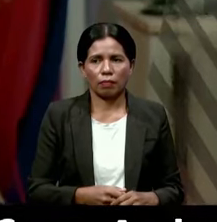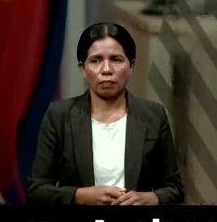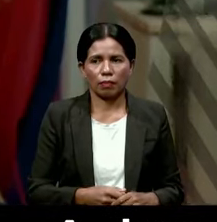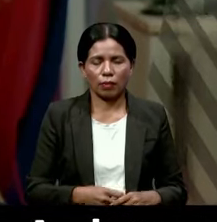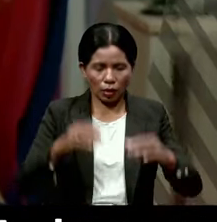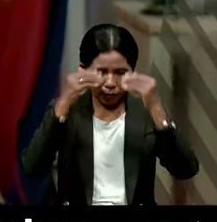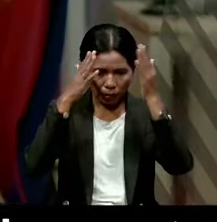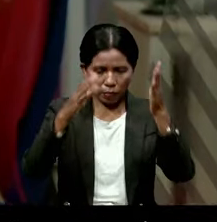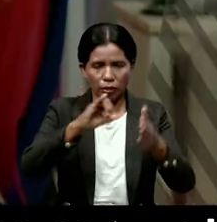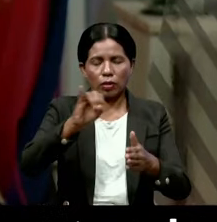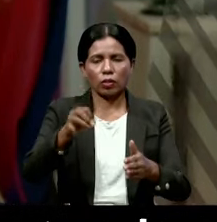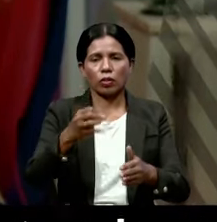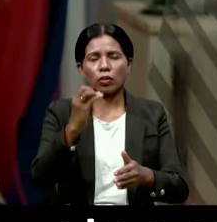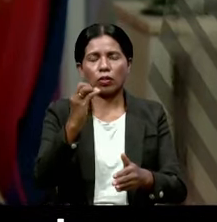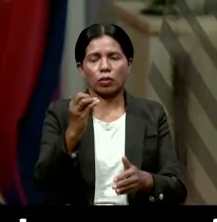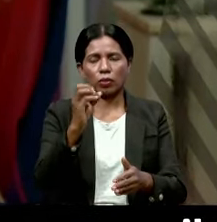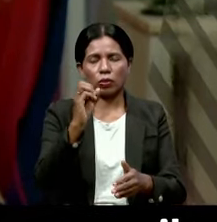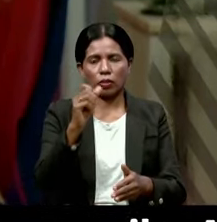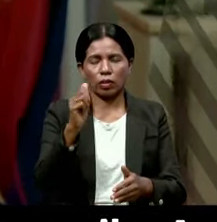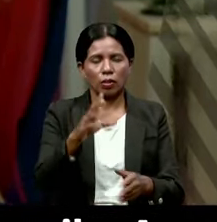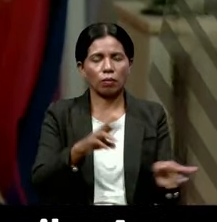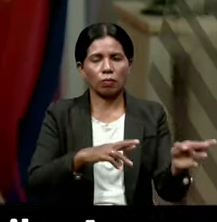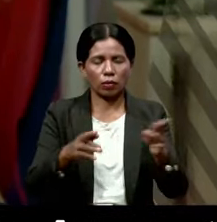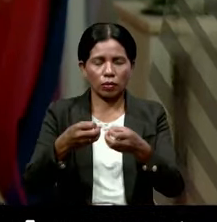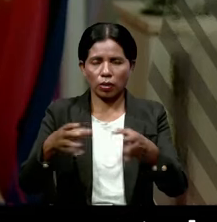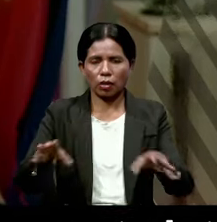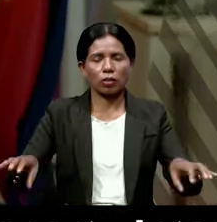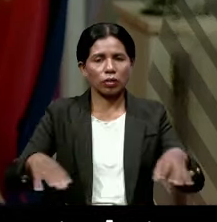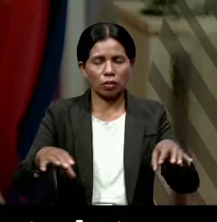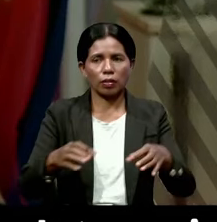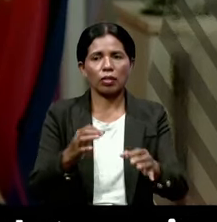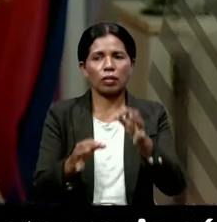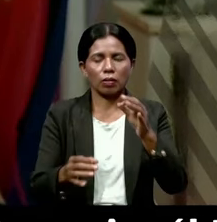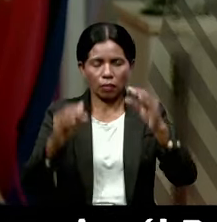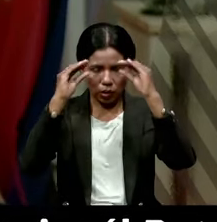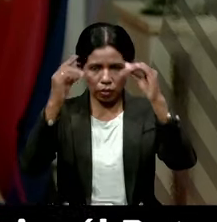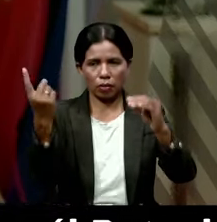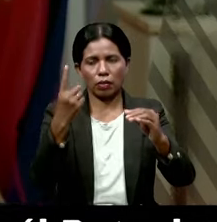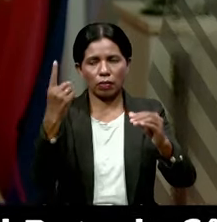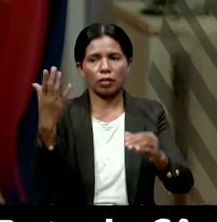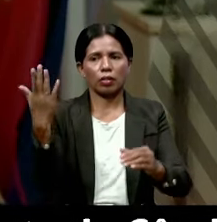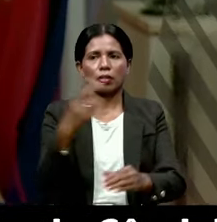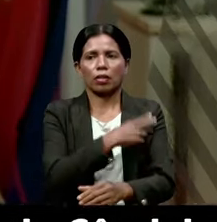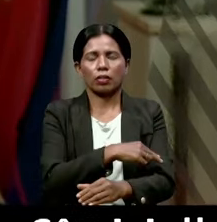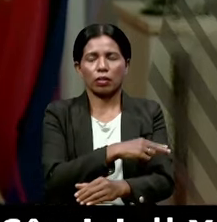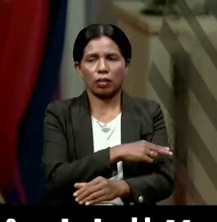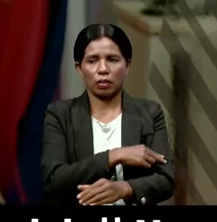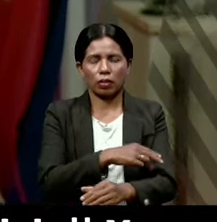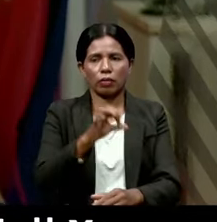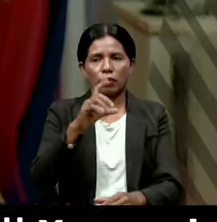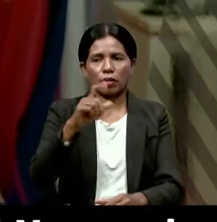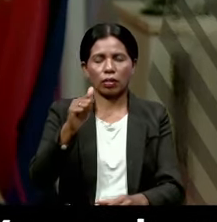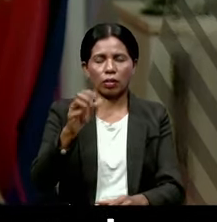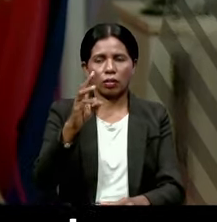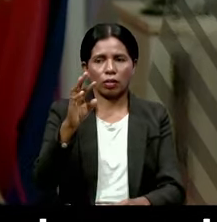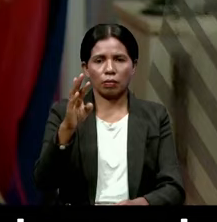Professora Susana Batista Freitas, pronto lá com a oportunidade de serviço, Carig Bahanoring na FAT em Escola Básica Filial